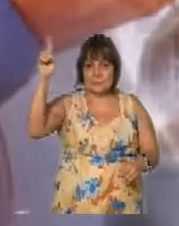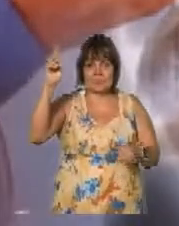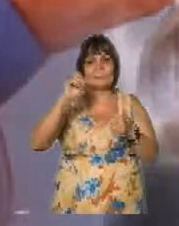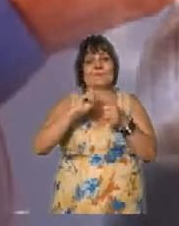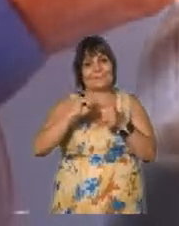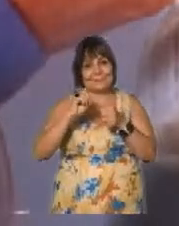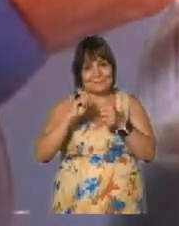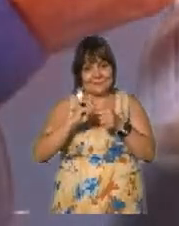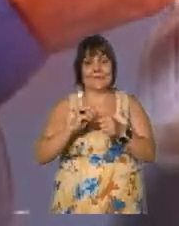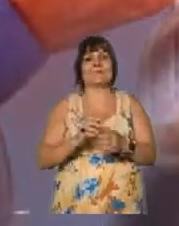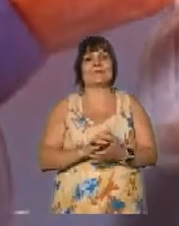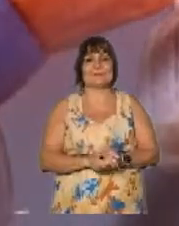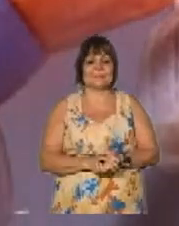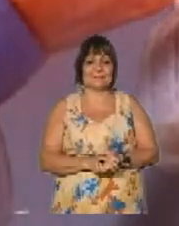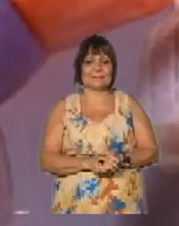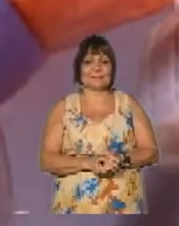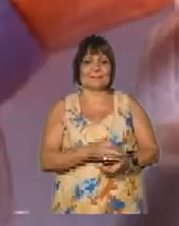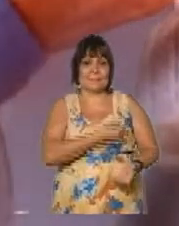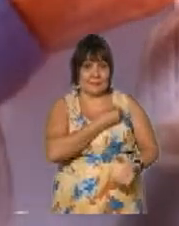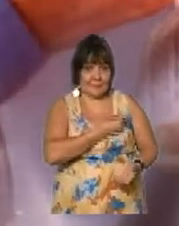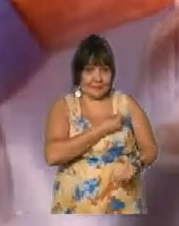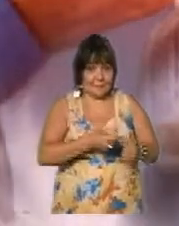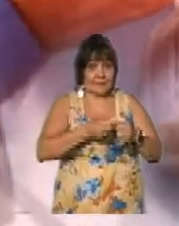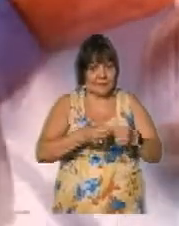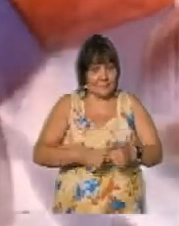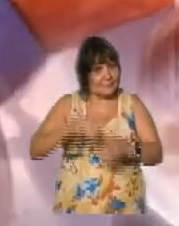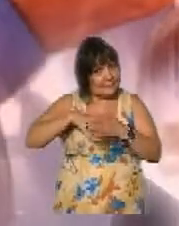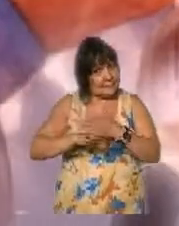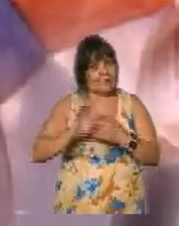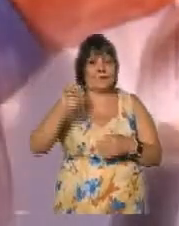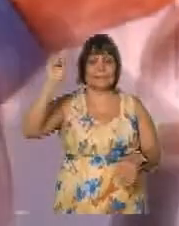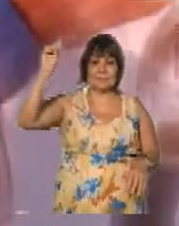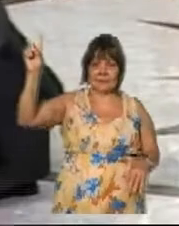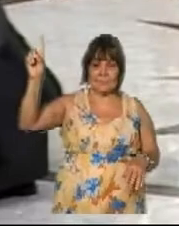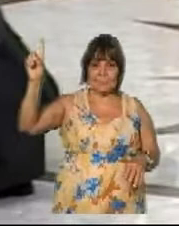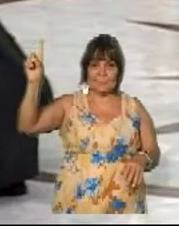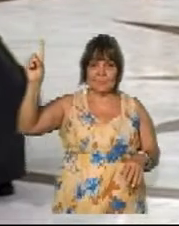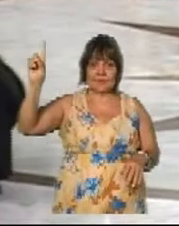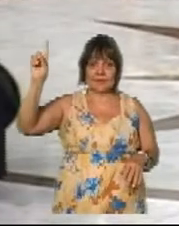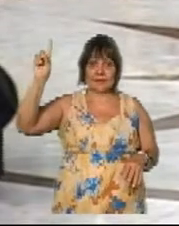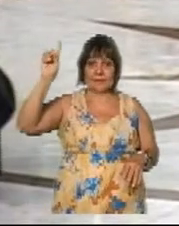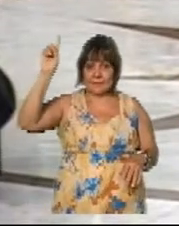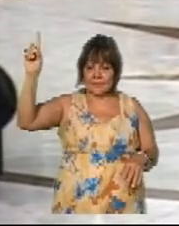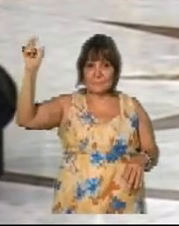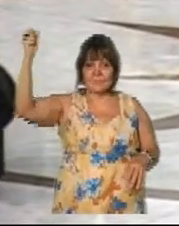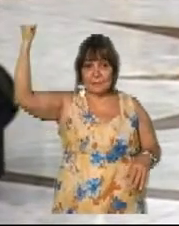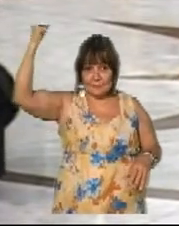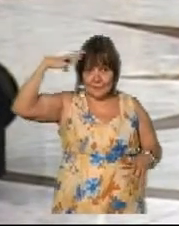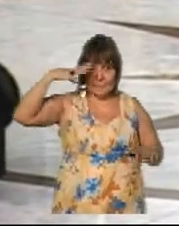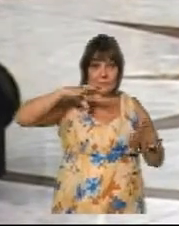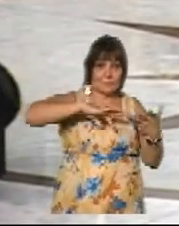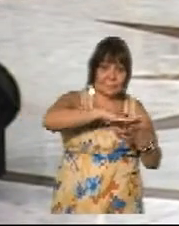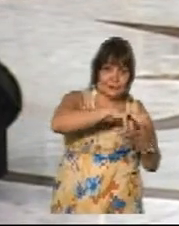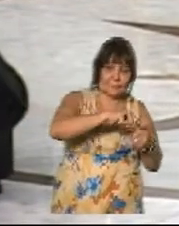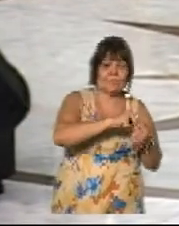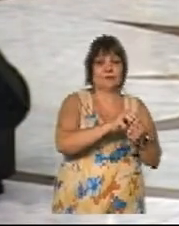fez. A vida estava nele, a vida era a luz dos homens. Então, a primeira coisa que você precisa de saber é